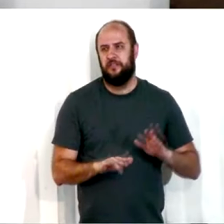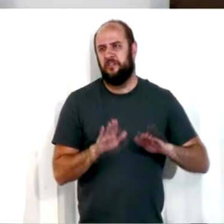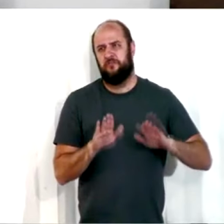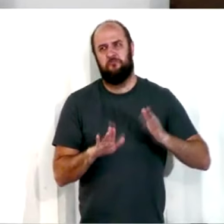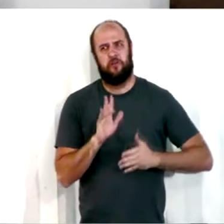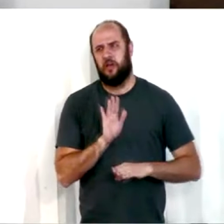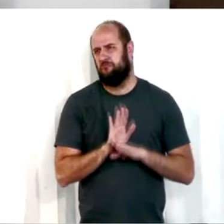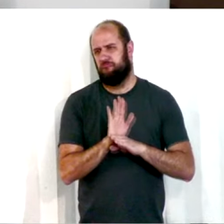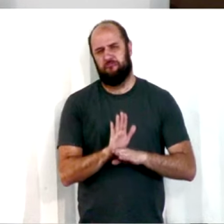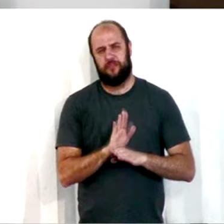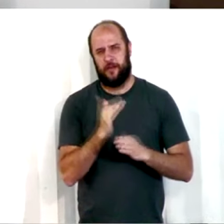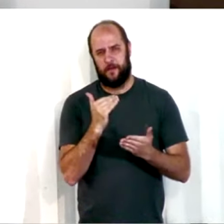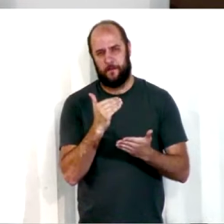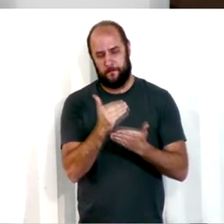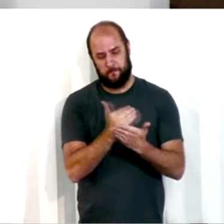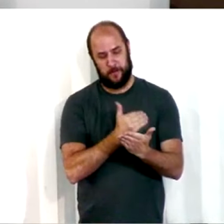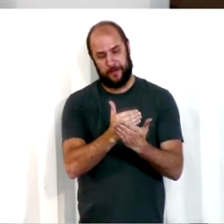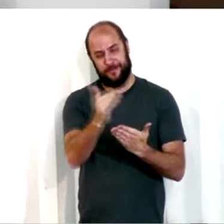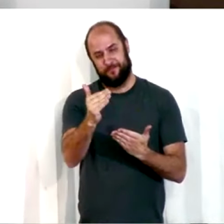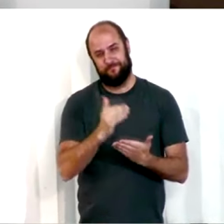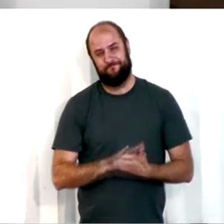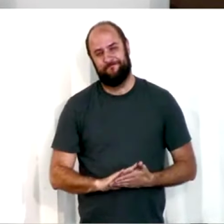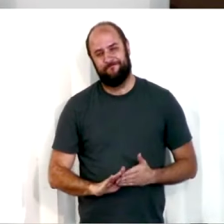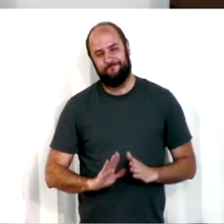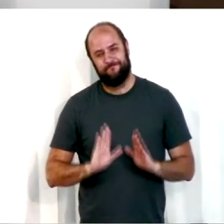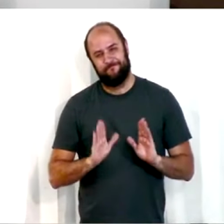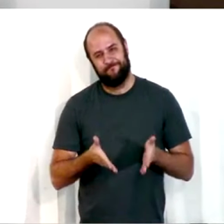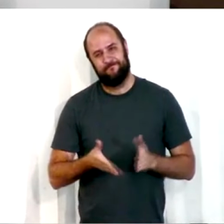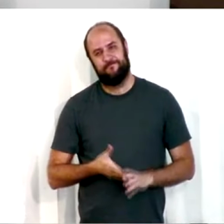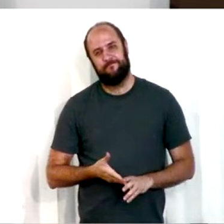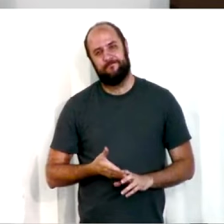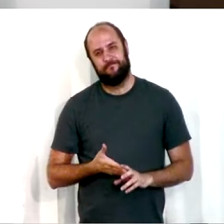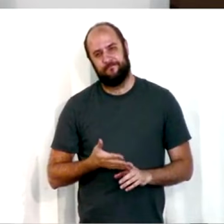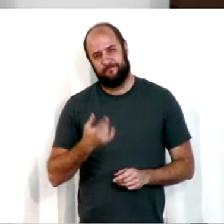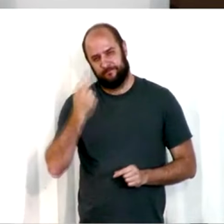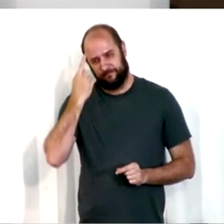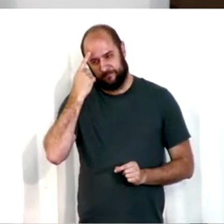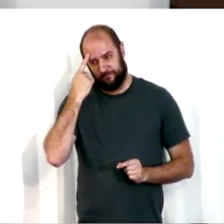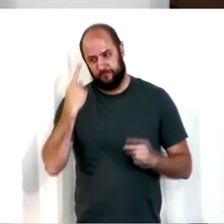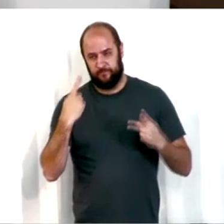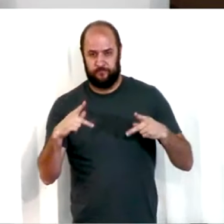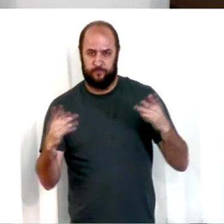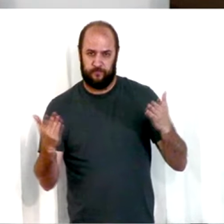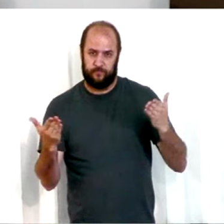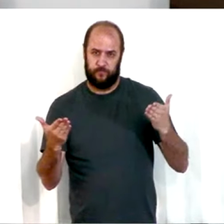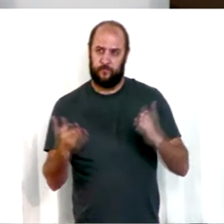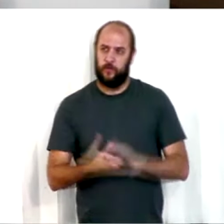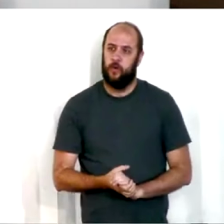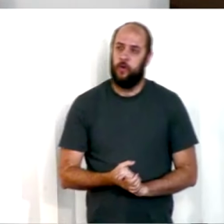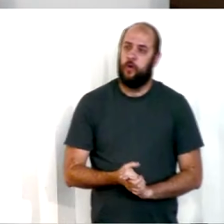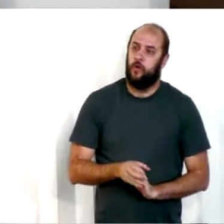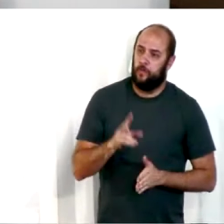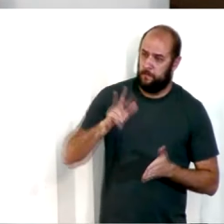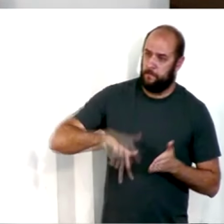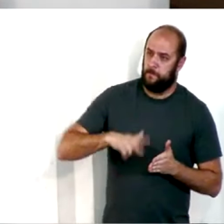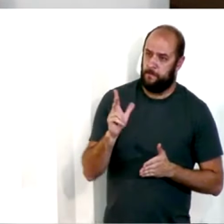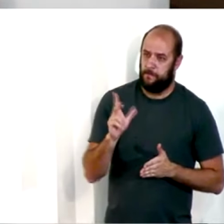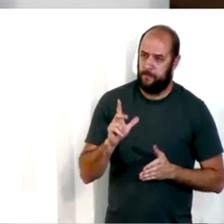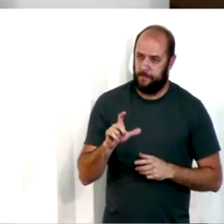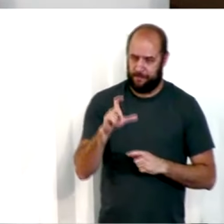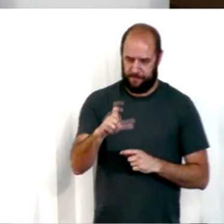muito. E neste momento eu gostaria de expor a mensagem de Deus aos irmãos, neste texto, nessa unidade